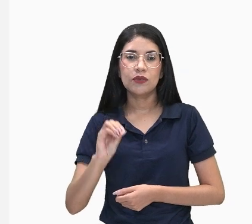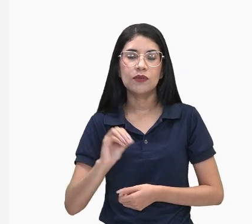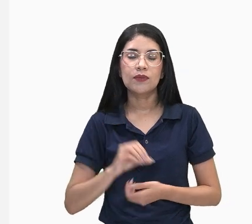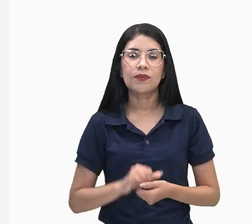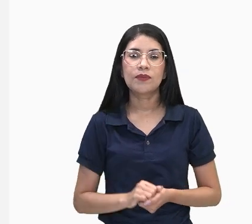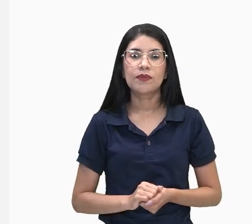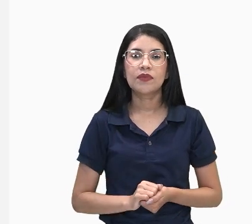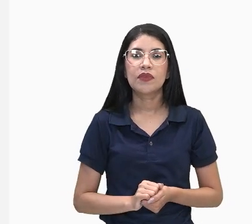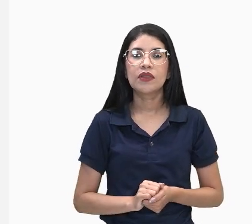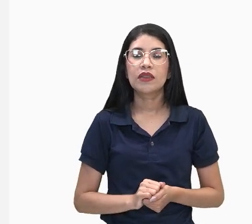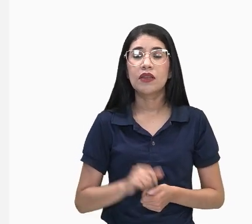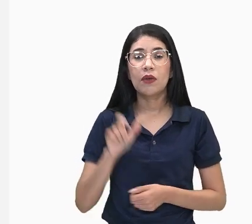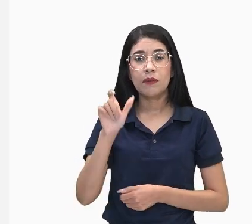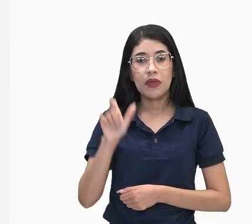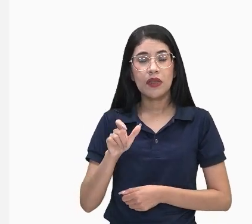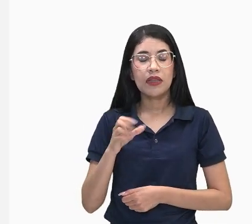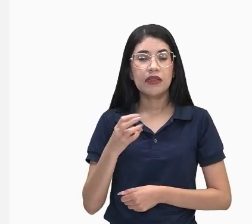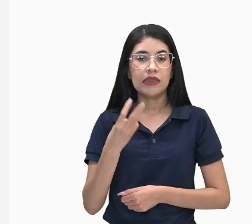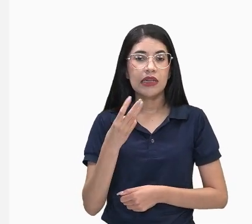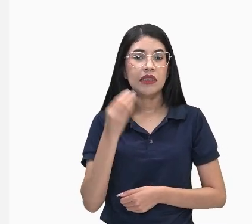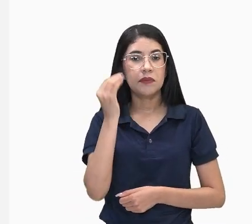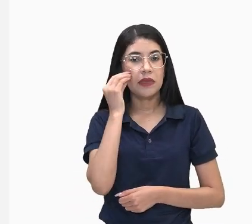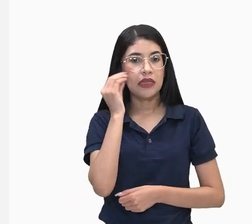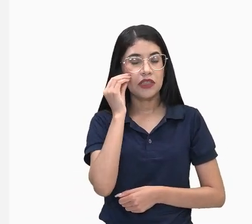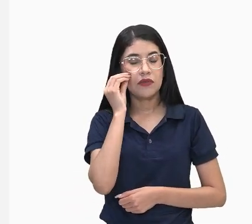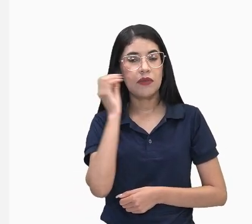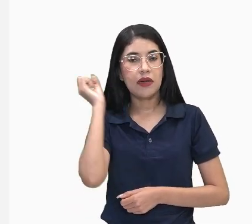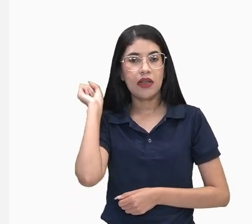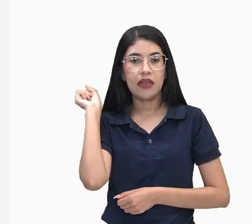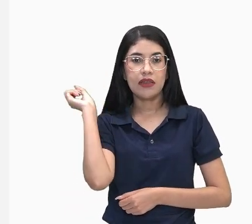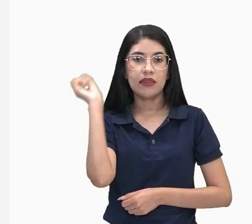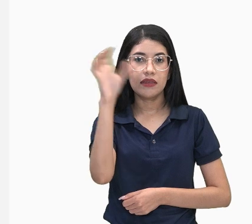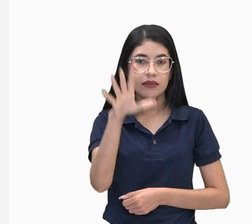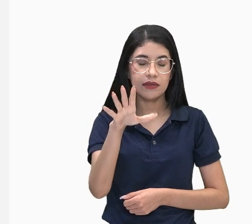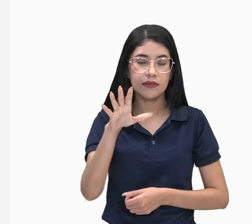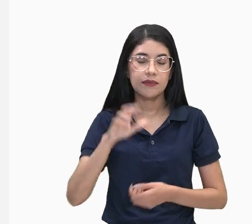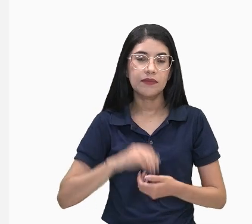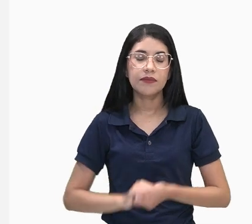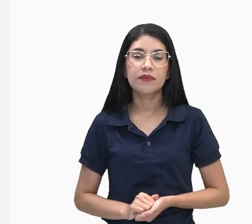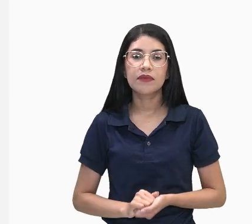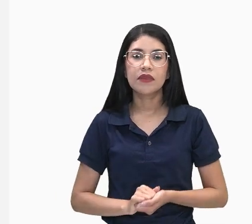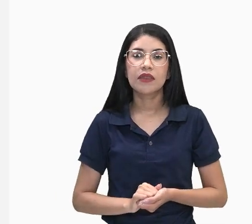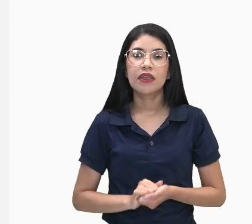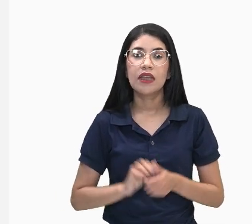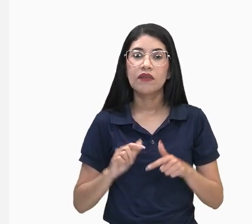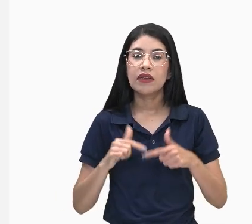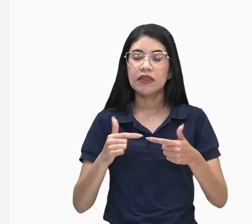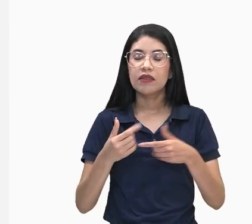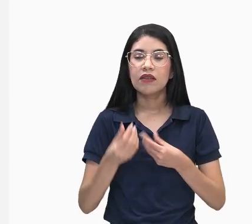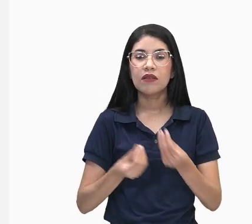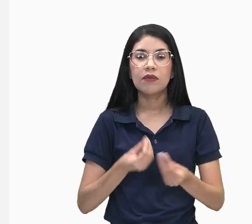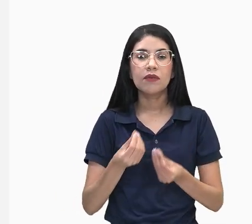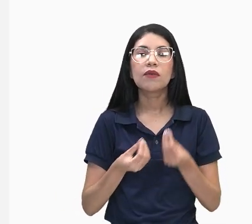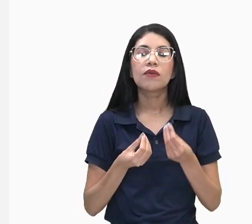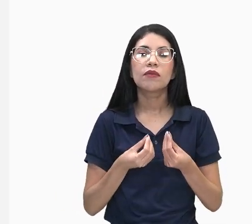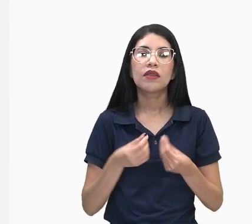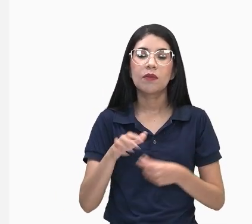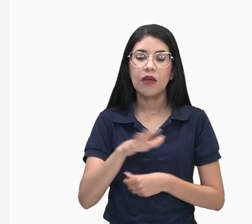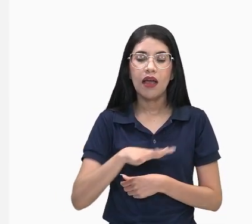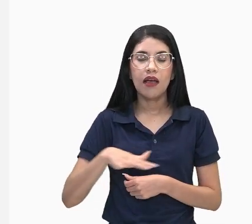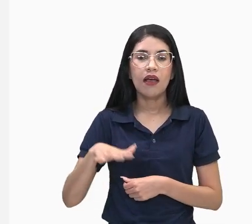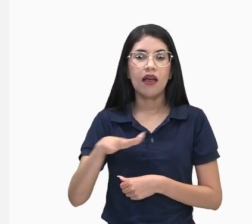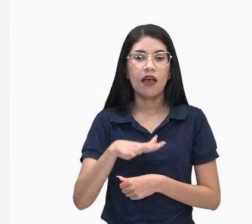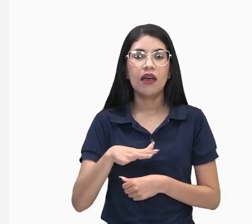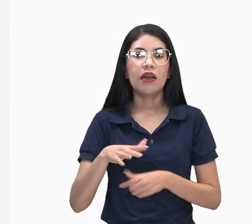nesse o atleta terá 3 tentativas para fazer esse lançamento. Ele vai executar esse lançamento em uma zona